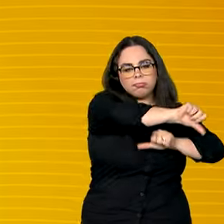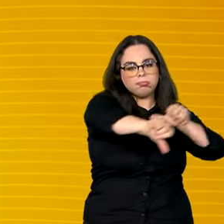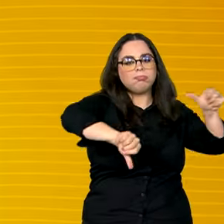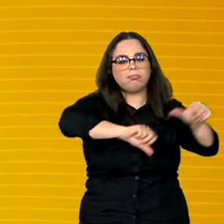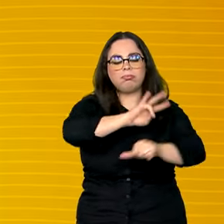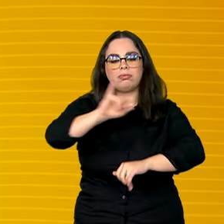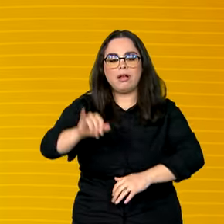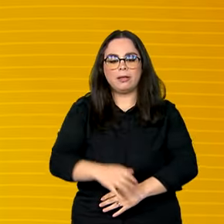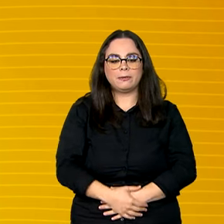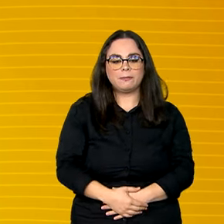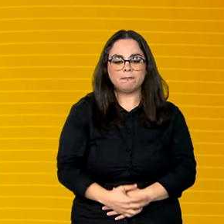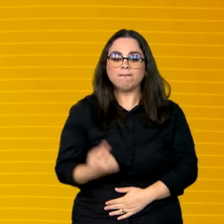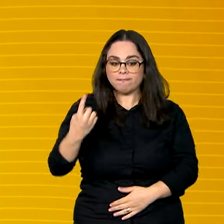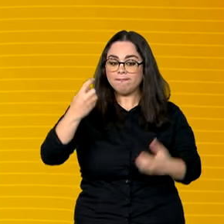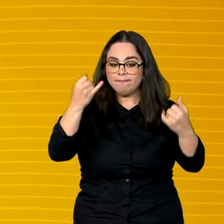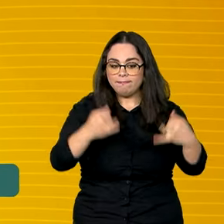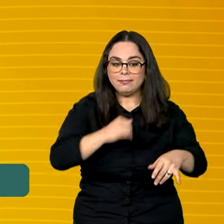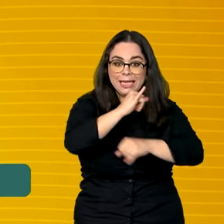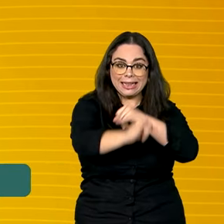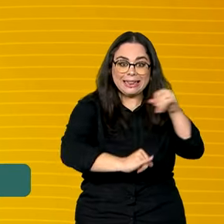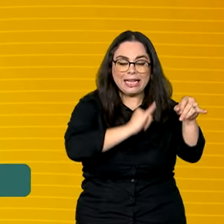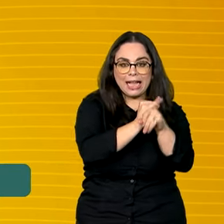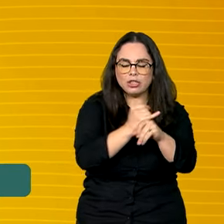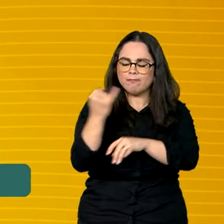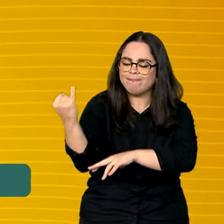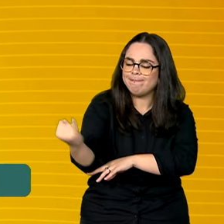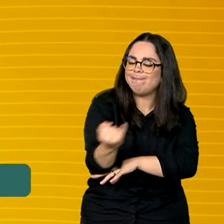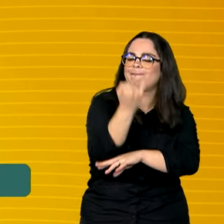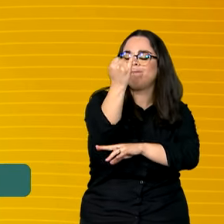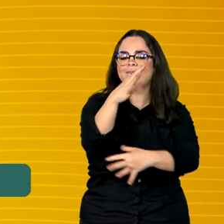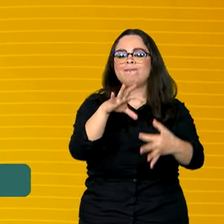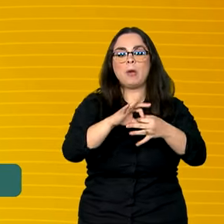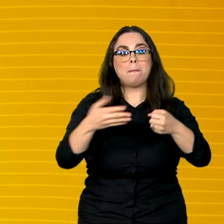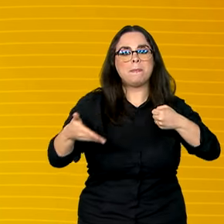transformador. Essa internet tem sido de fundamental importância para que